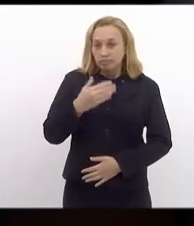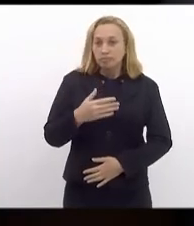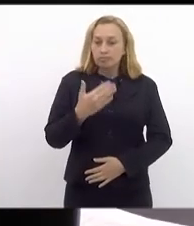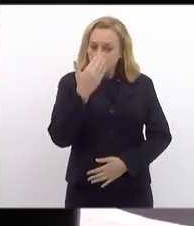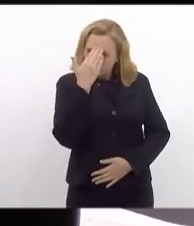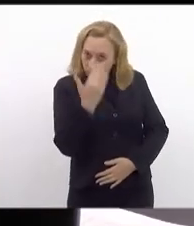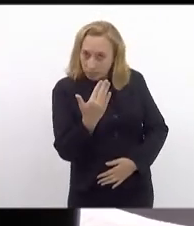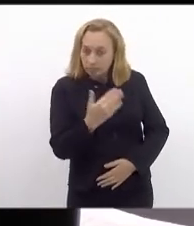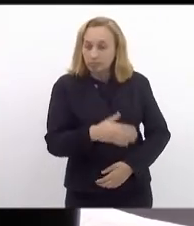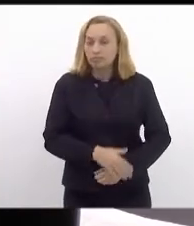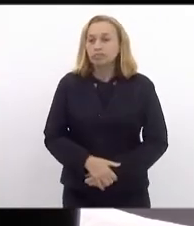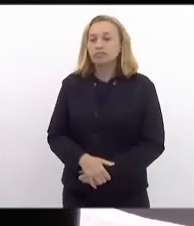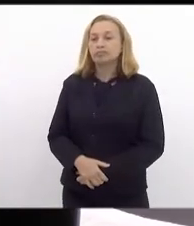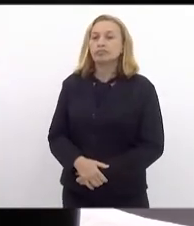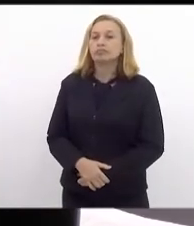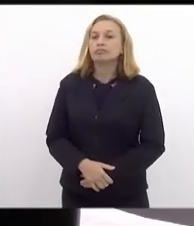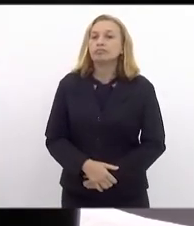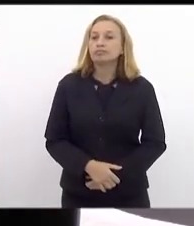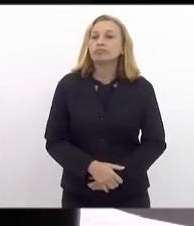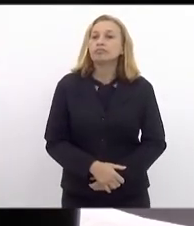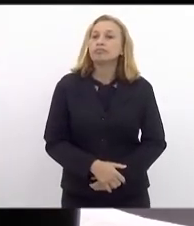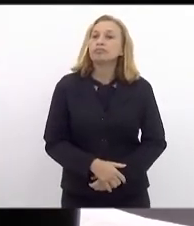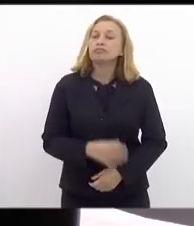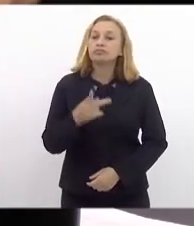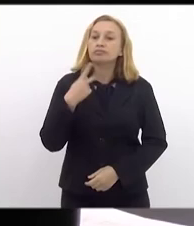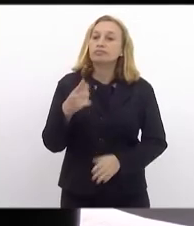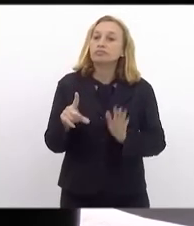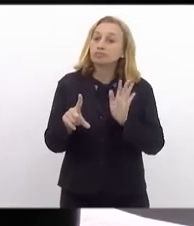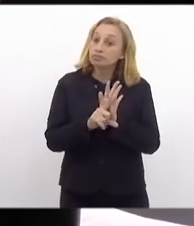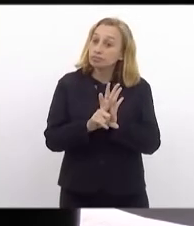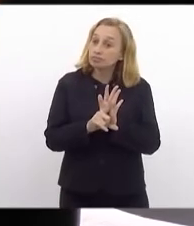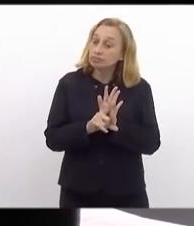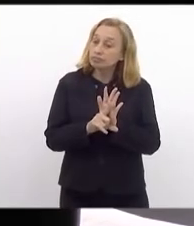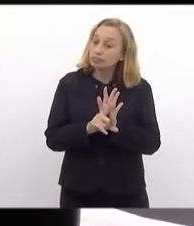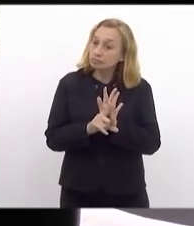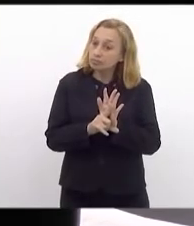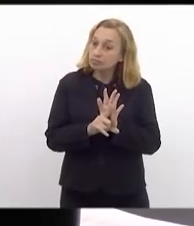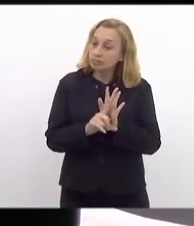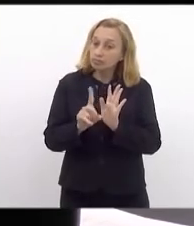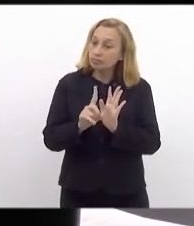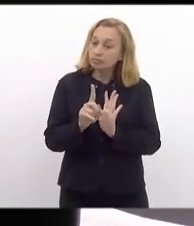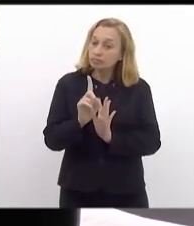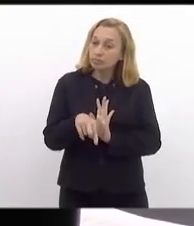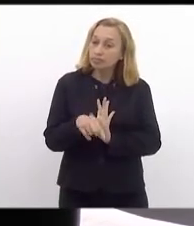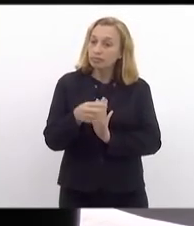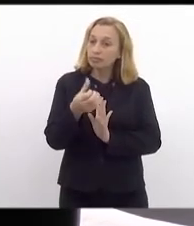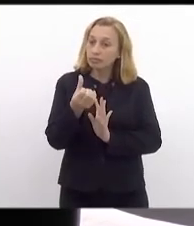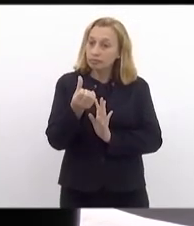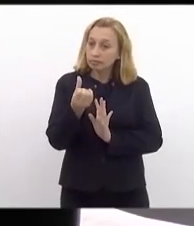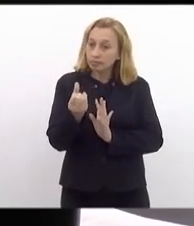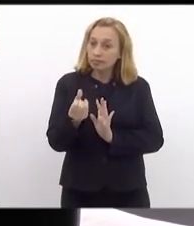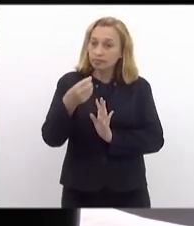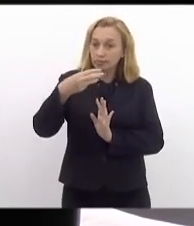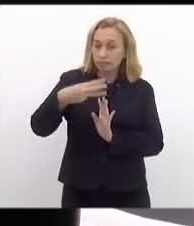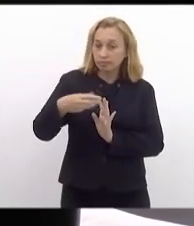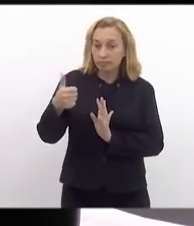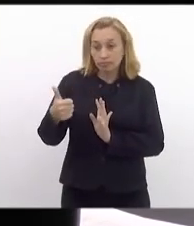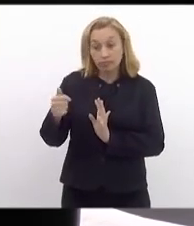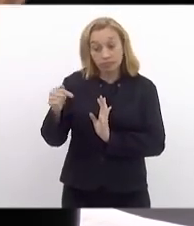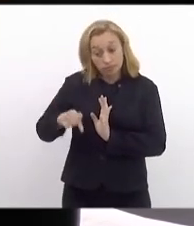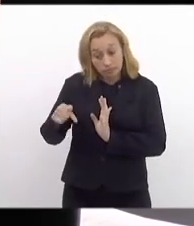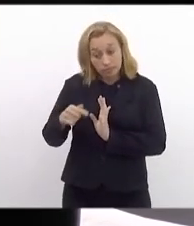agradeço é mas quando fala nesta lei não é na 6331 é nesta que está tramitando